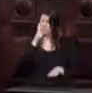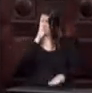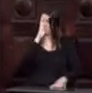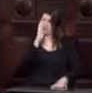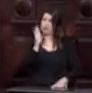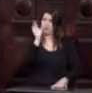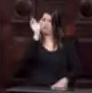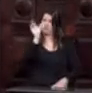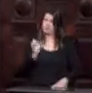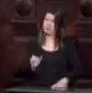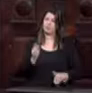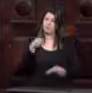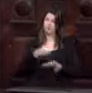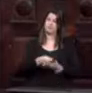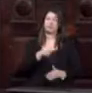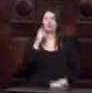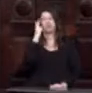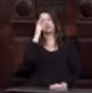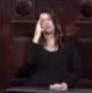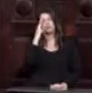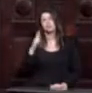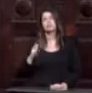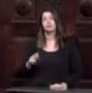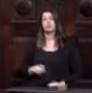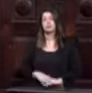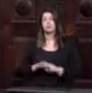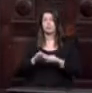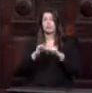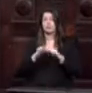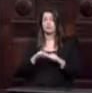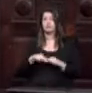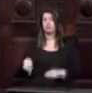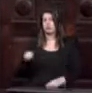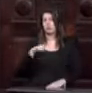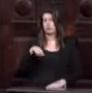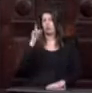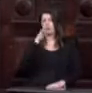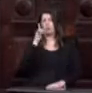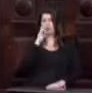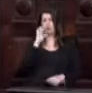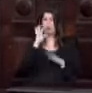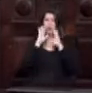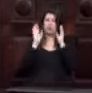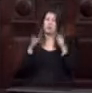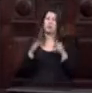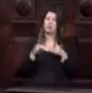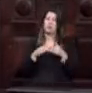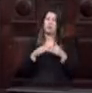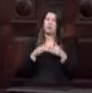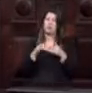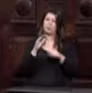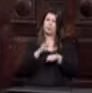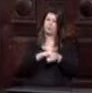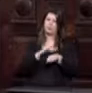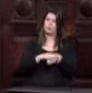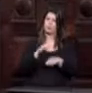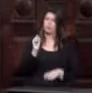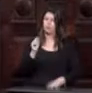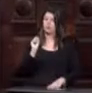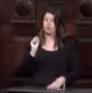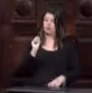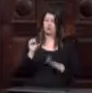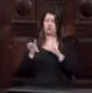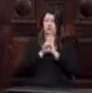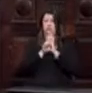exclusivamente para o pagamento de pessoal. Com isso, nós vamos estar atendendo ao princípio do que quer a